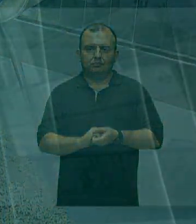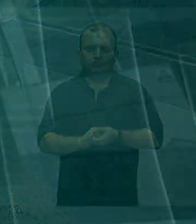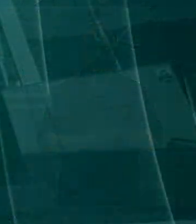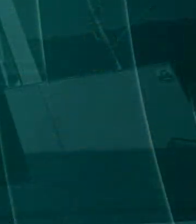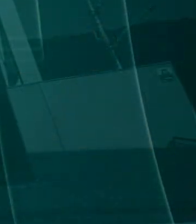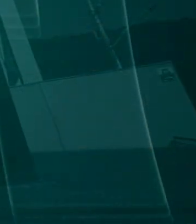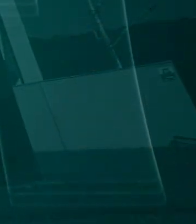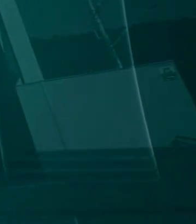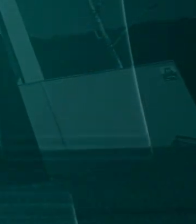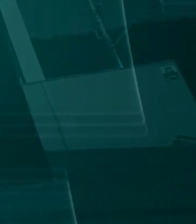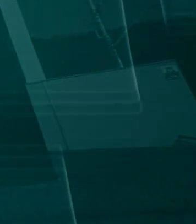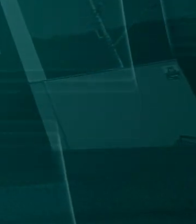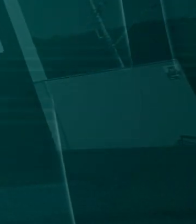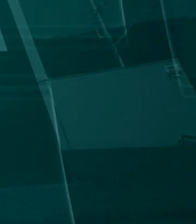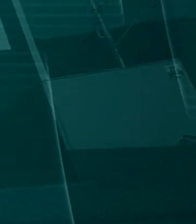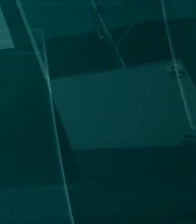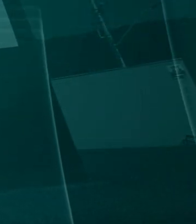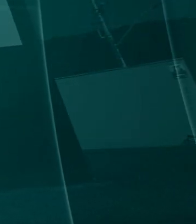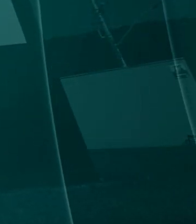k